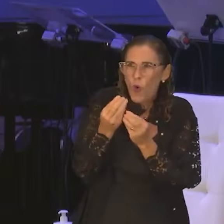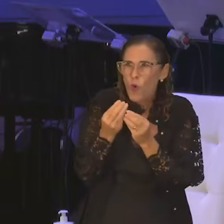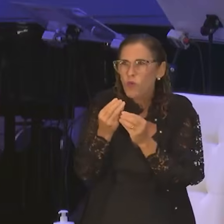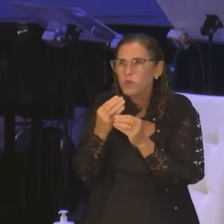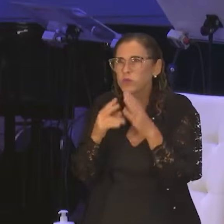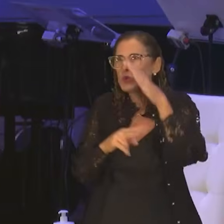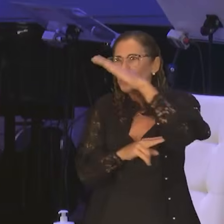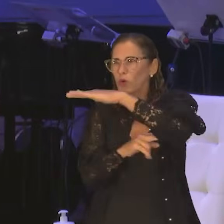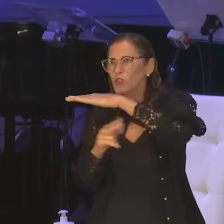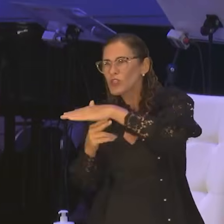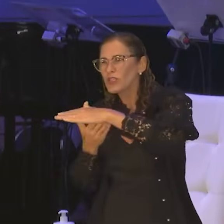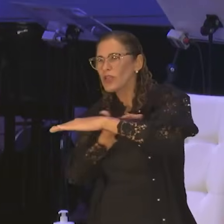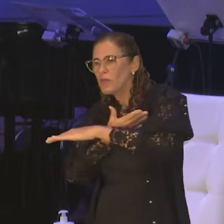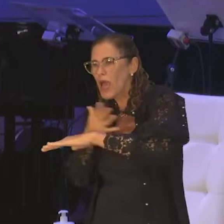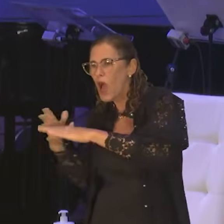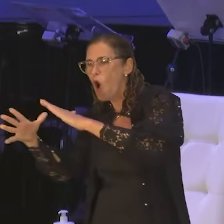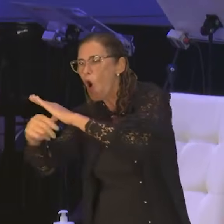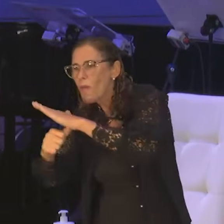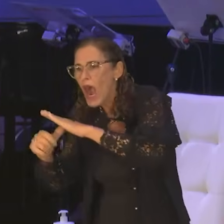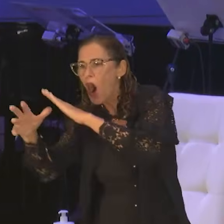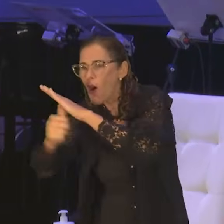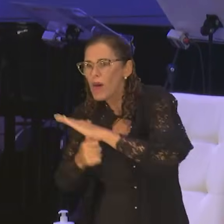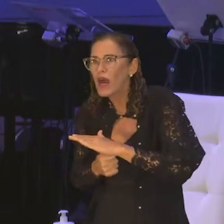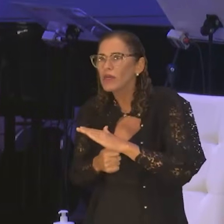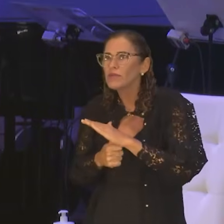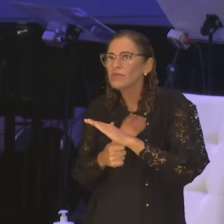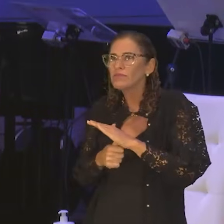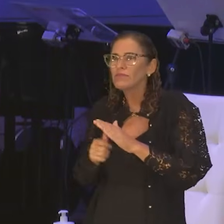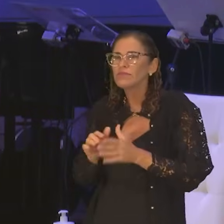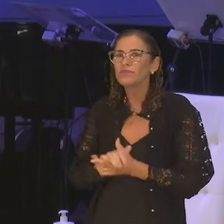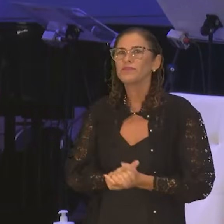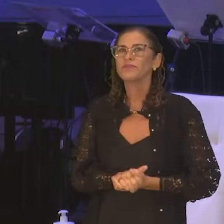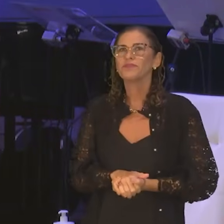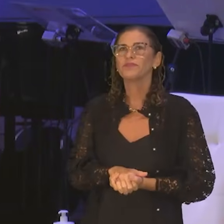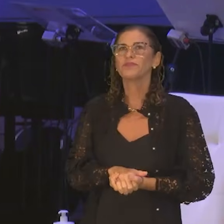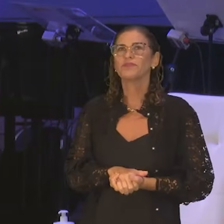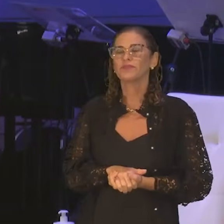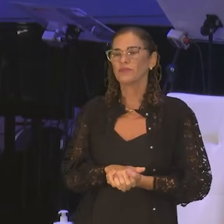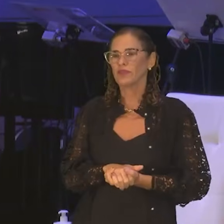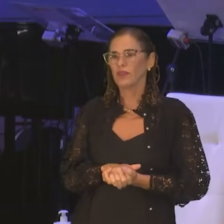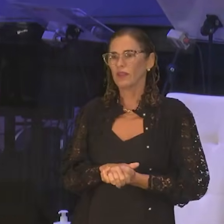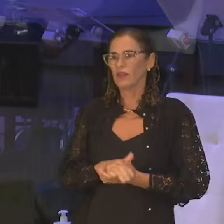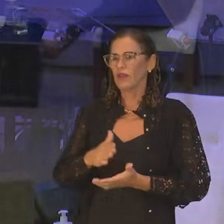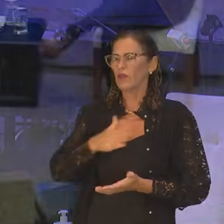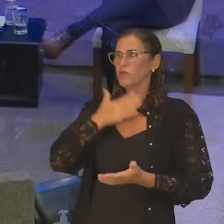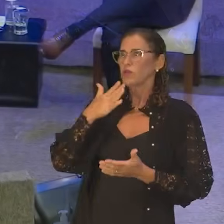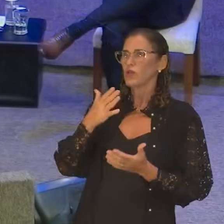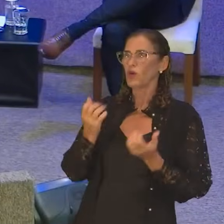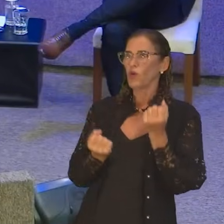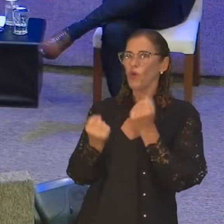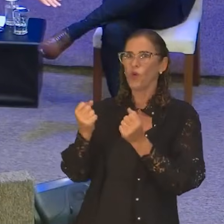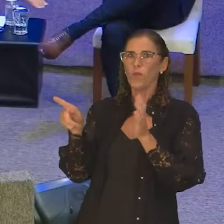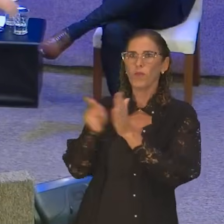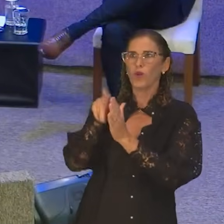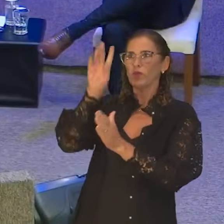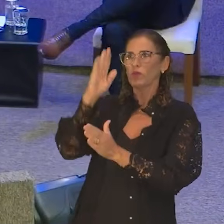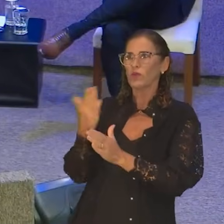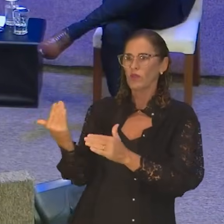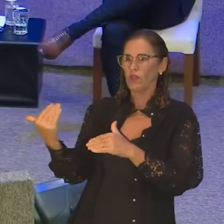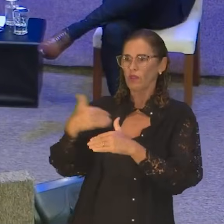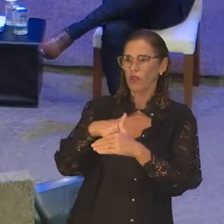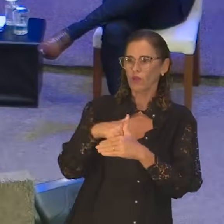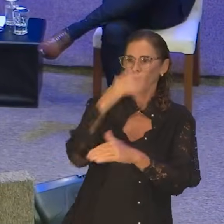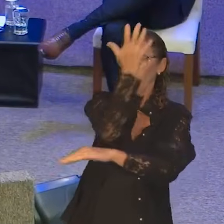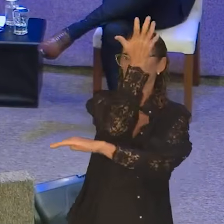Ponte da Amizade para fazer um roubo, um assalto. E de repente eu vi um carro brasileiro entrando no meio do